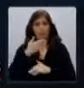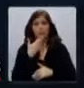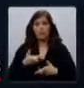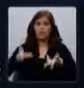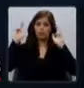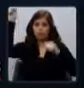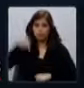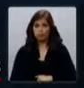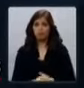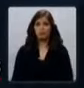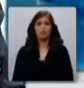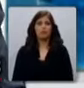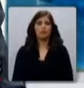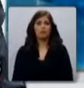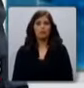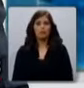habeas corpus.